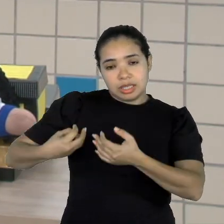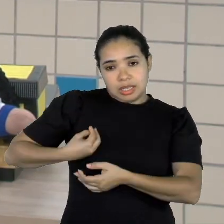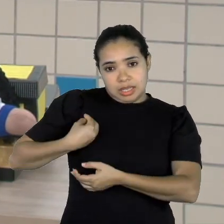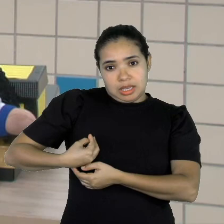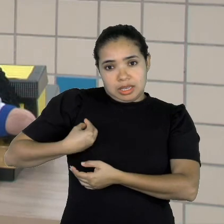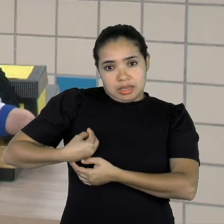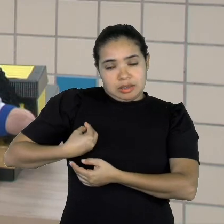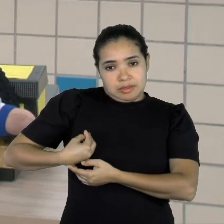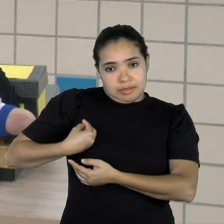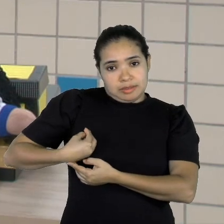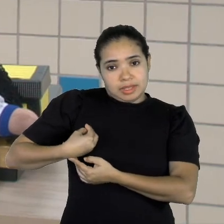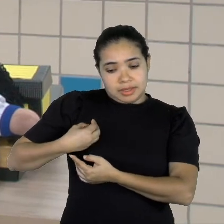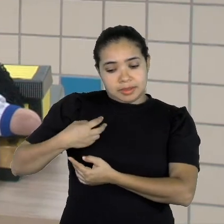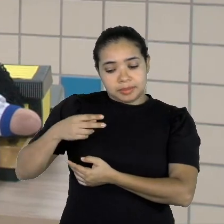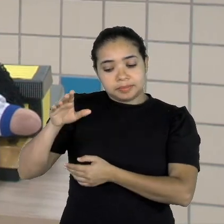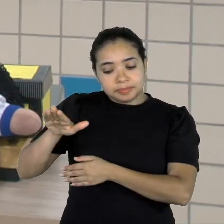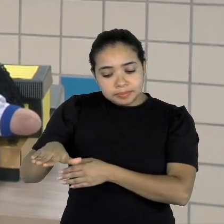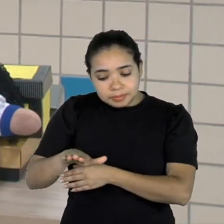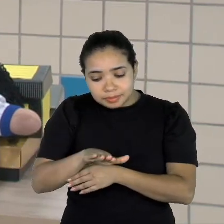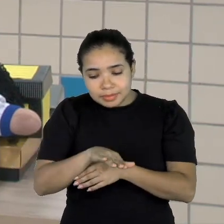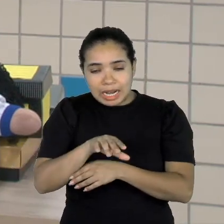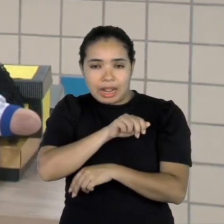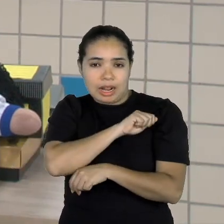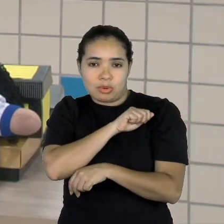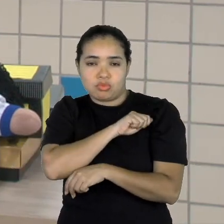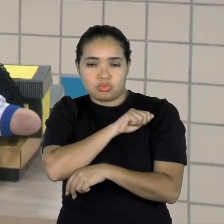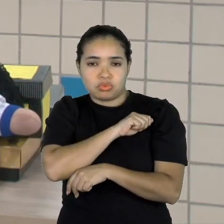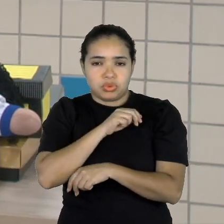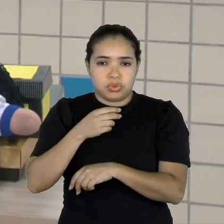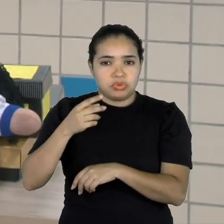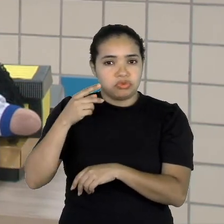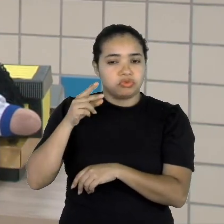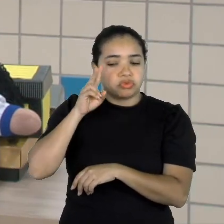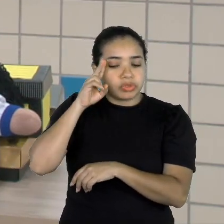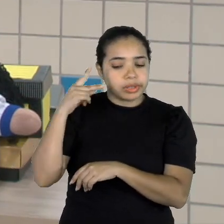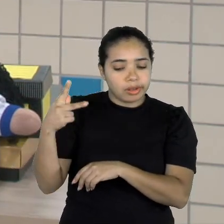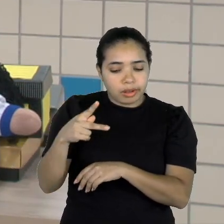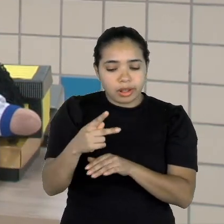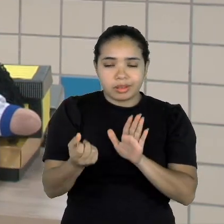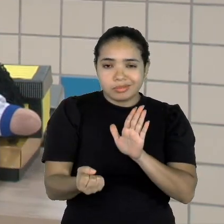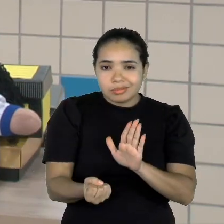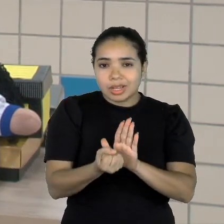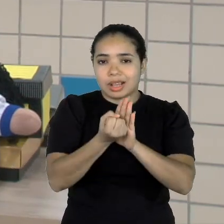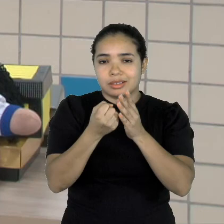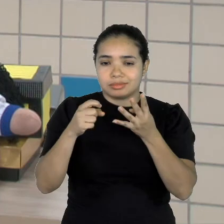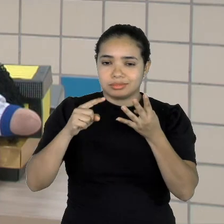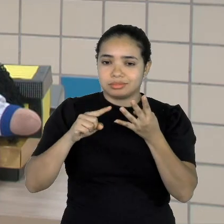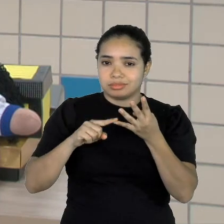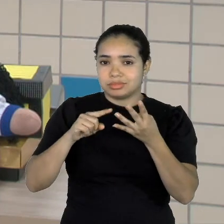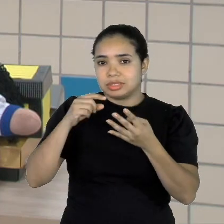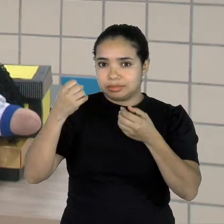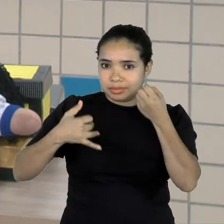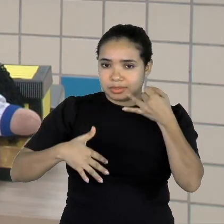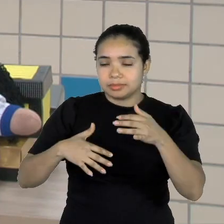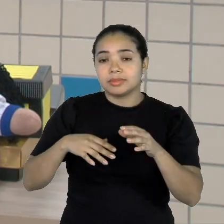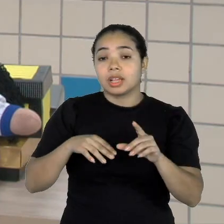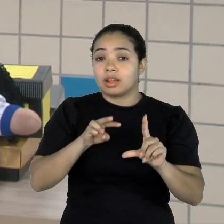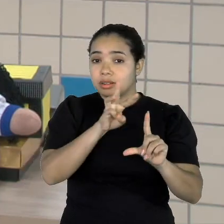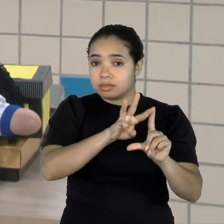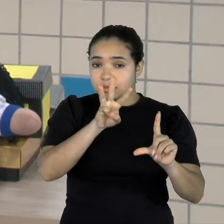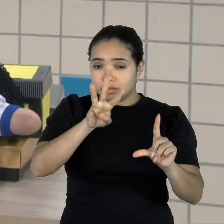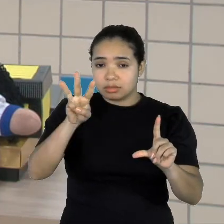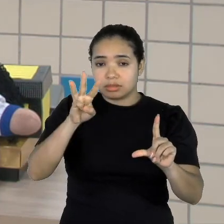que é contar algo marcante da tua vida, da vida de alguém. Não esqueça que tem que acessar a plataforma, fazer